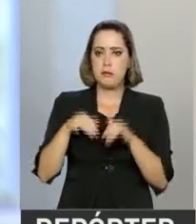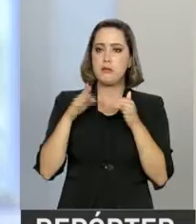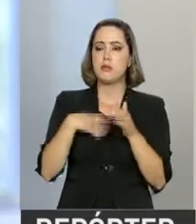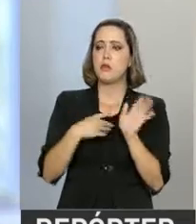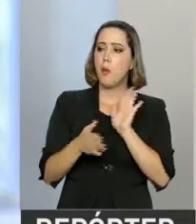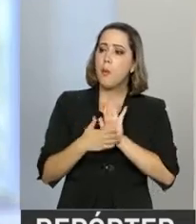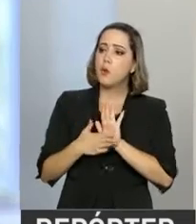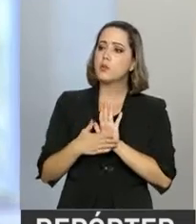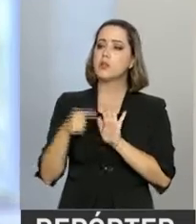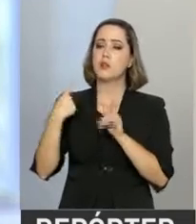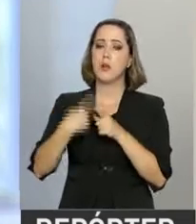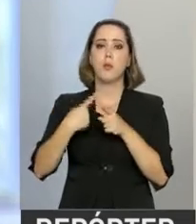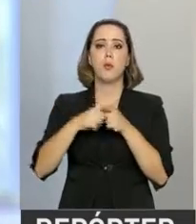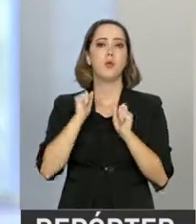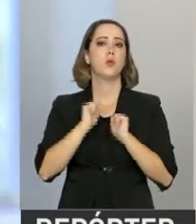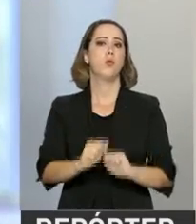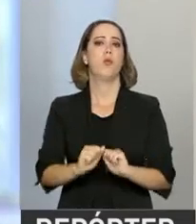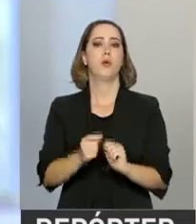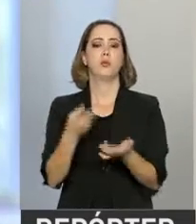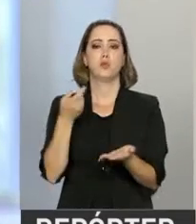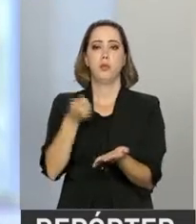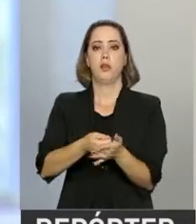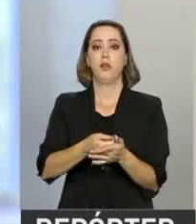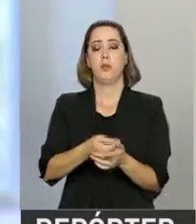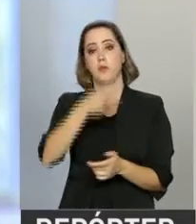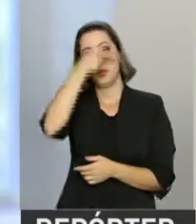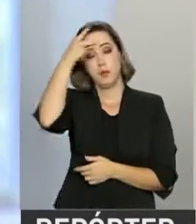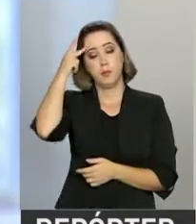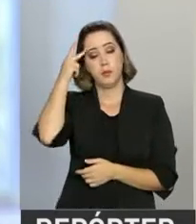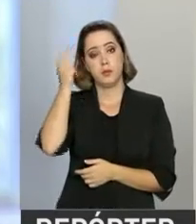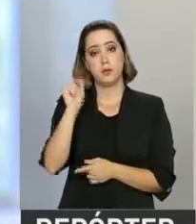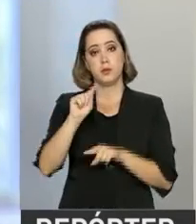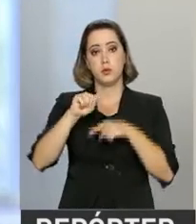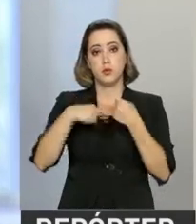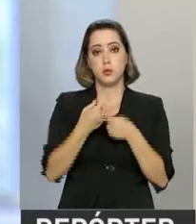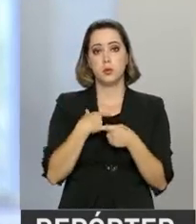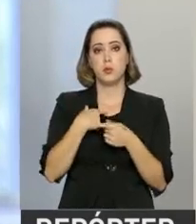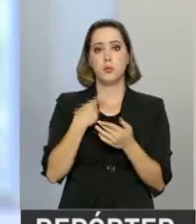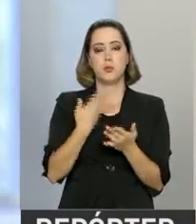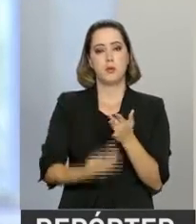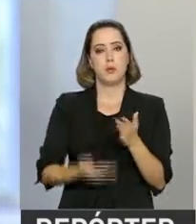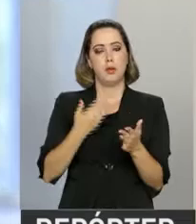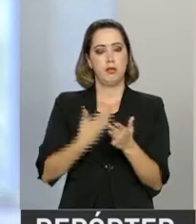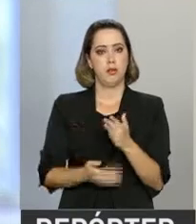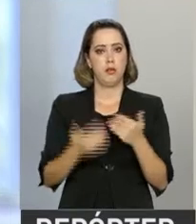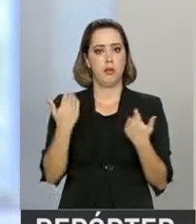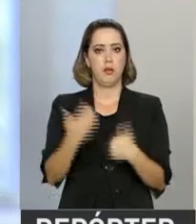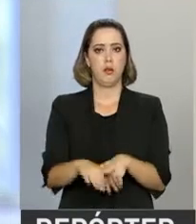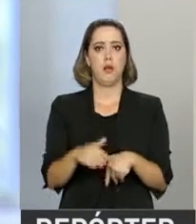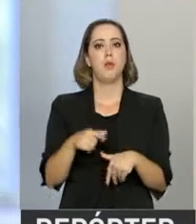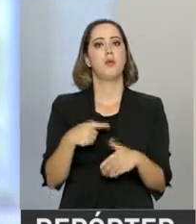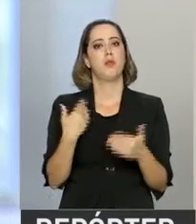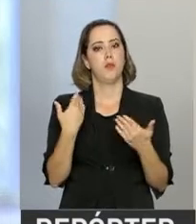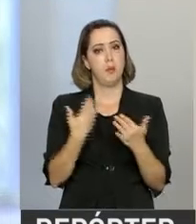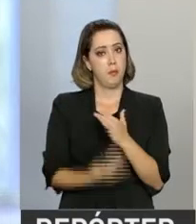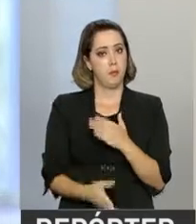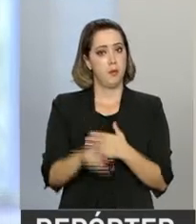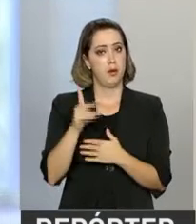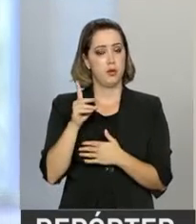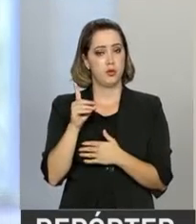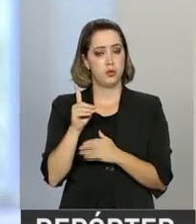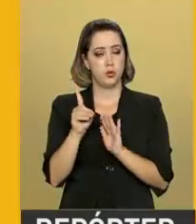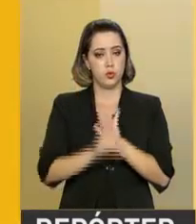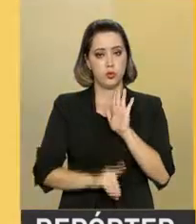E o aluno isento que faltar à prova perde o direito à gratuidade na edição seguinte, a não ser que apresente